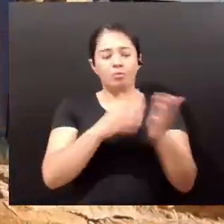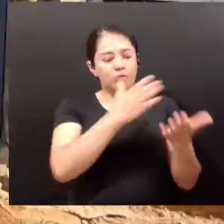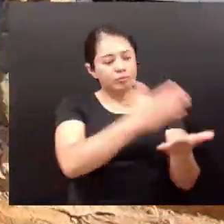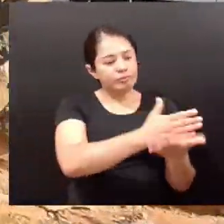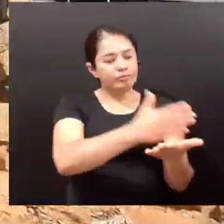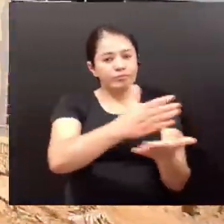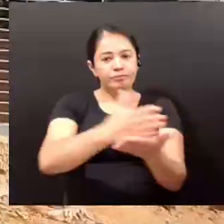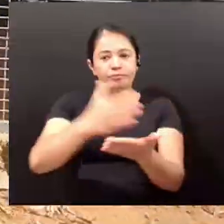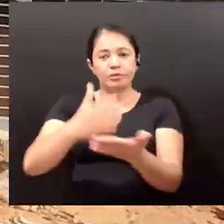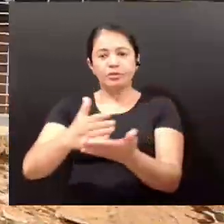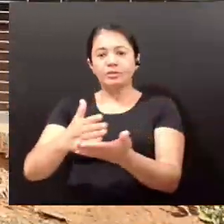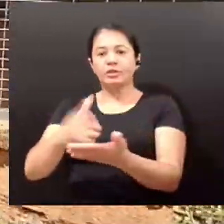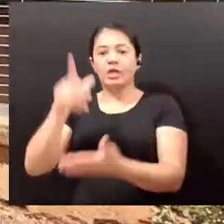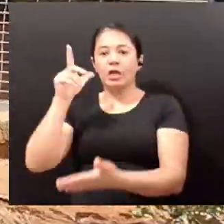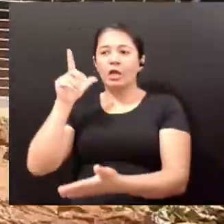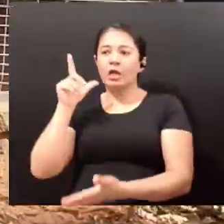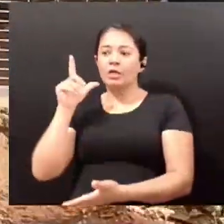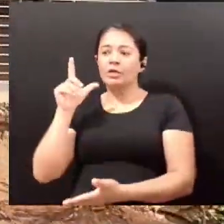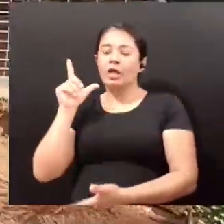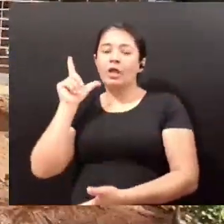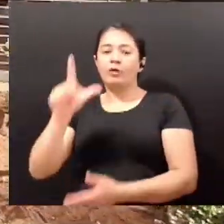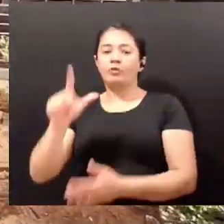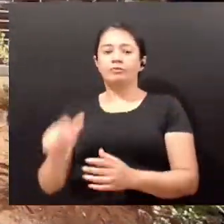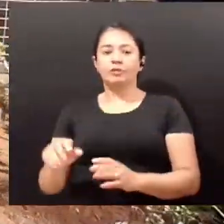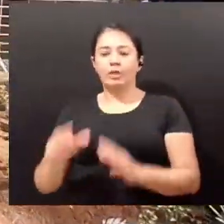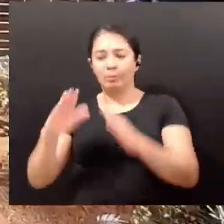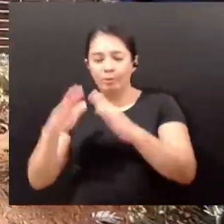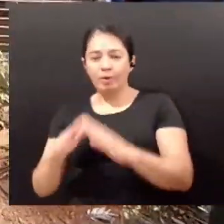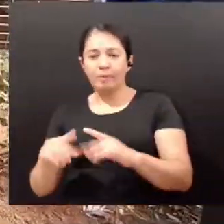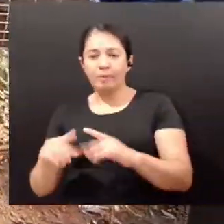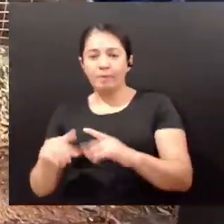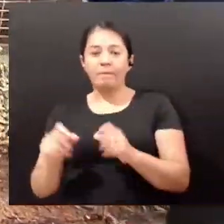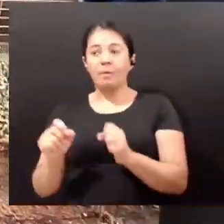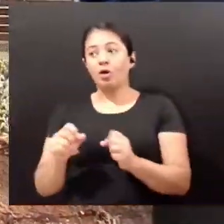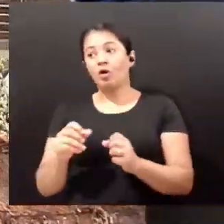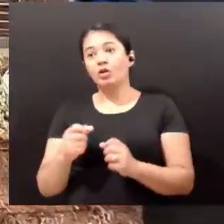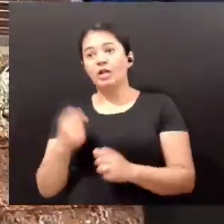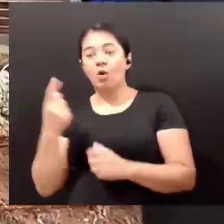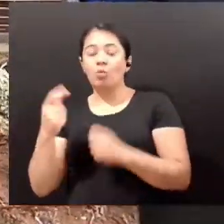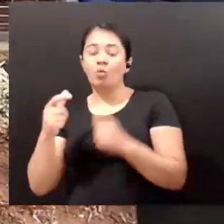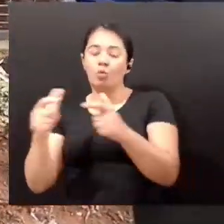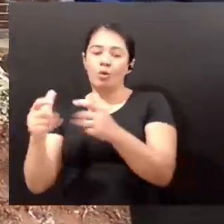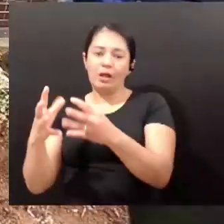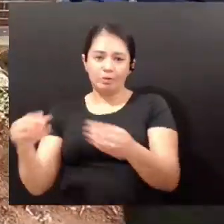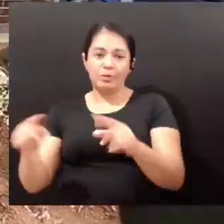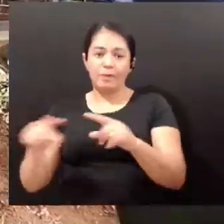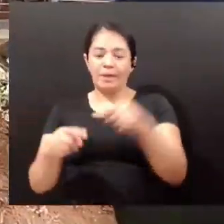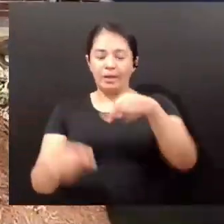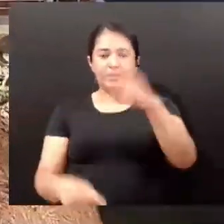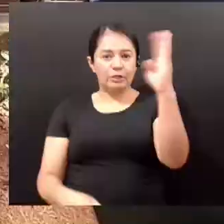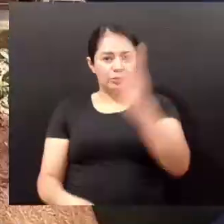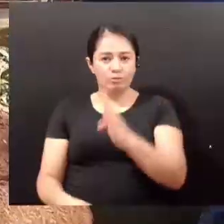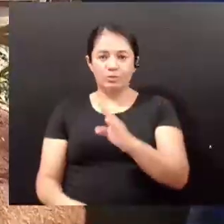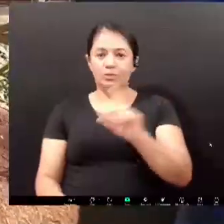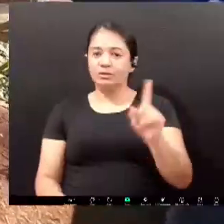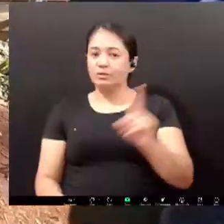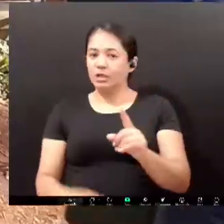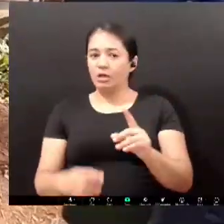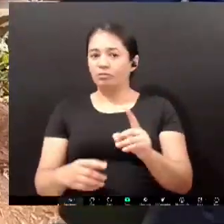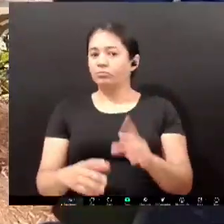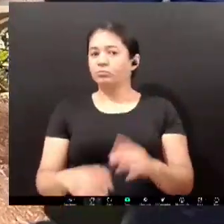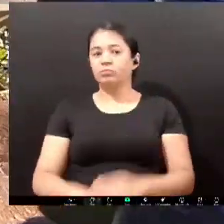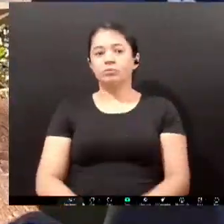ocorre naturalmente que pode estar extinta. Tá? Então, aqui no Brasil não é ameaçada de extinção. Então,